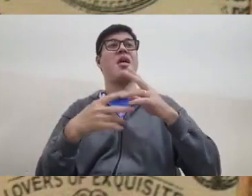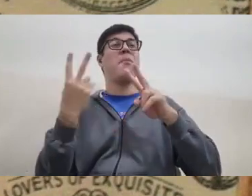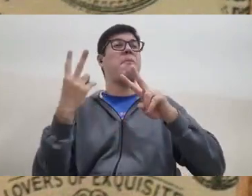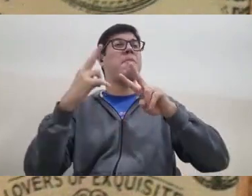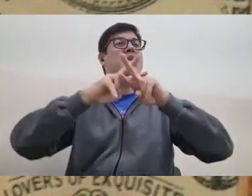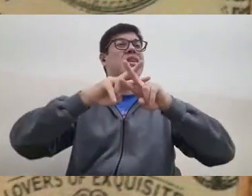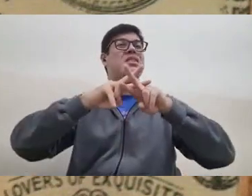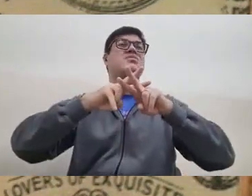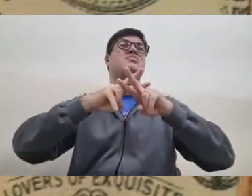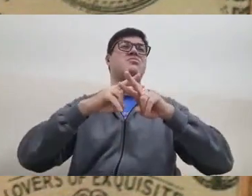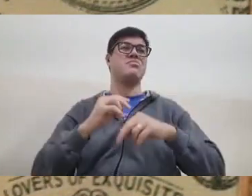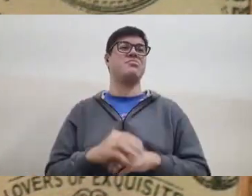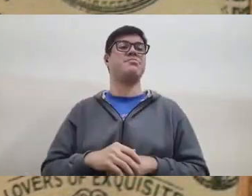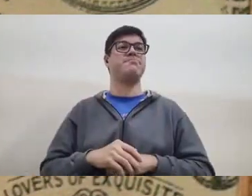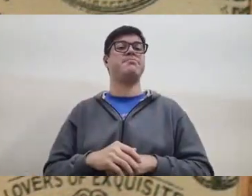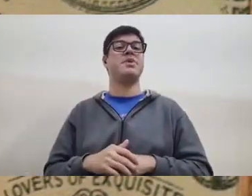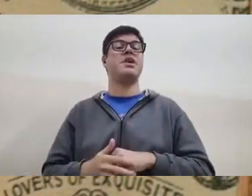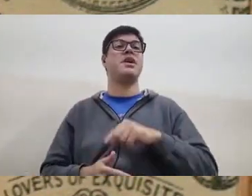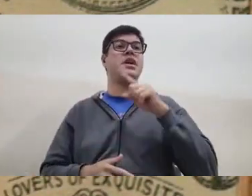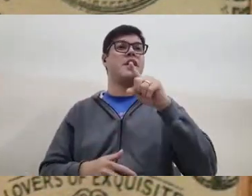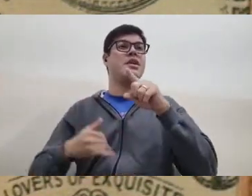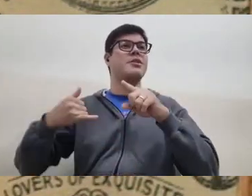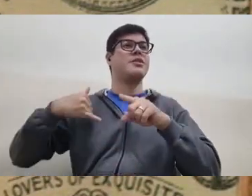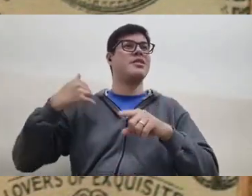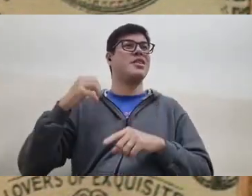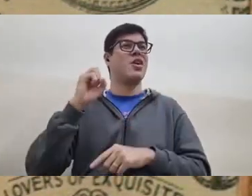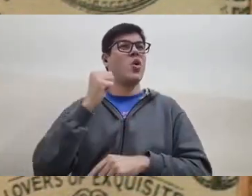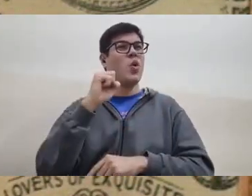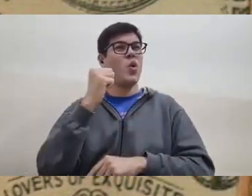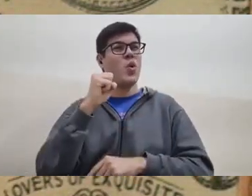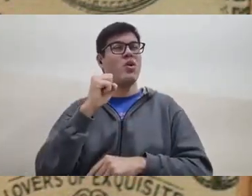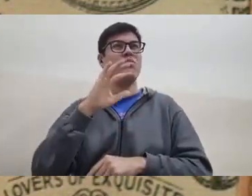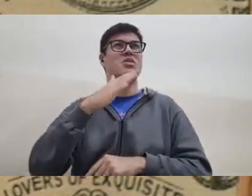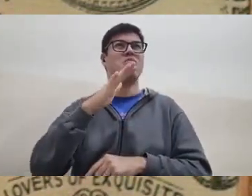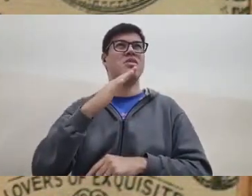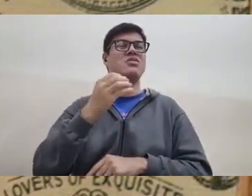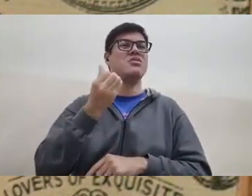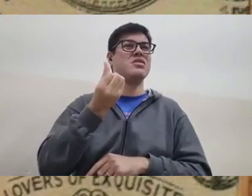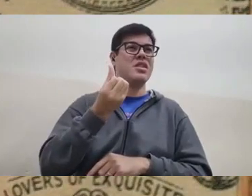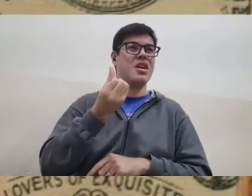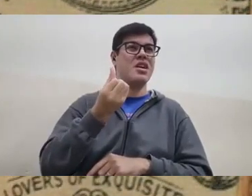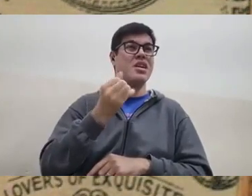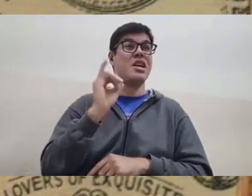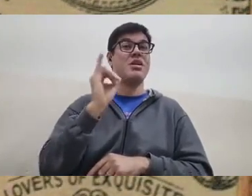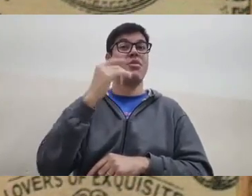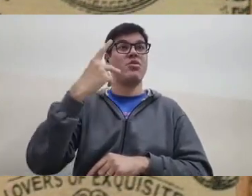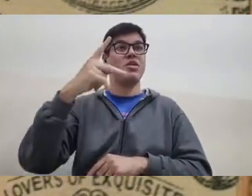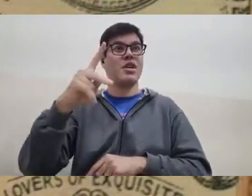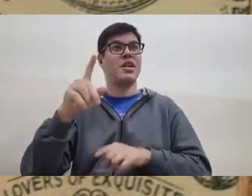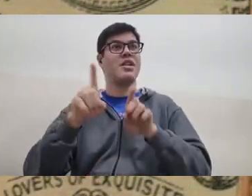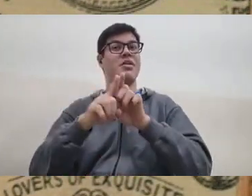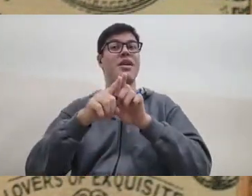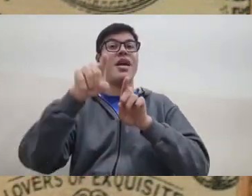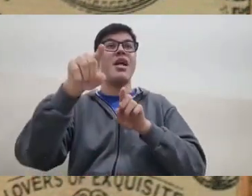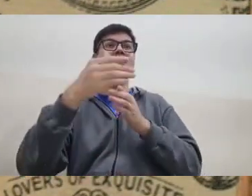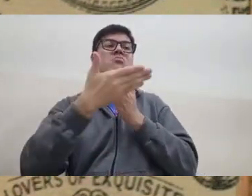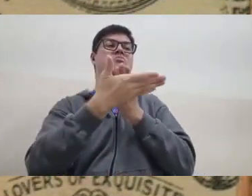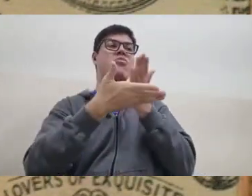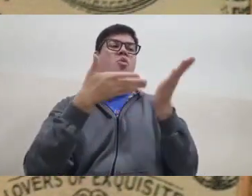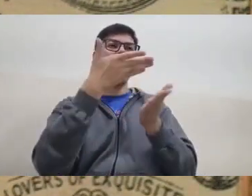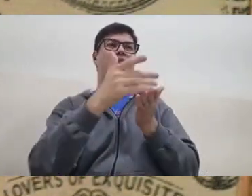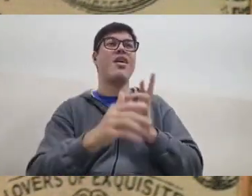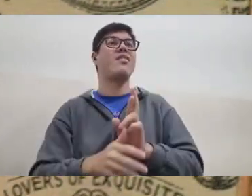de 8 anos não seis anos meu irmão irmão dele que ele cuidava